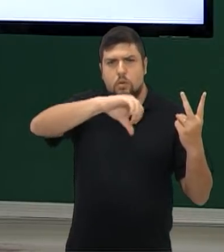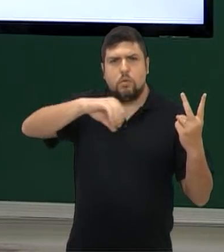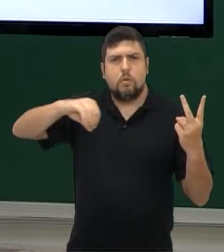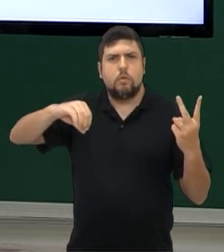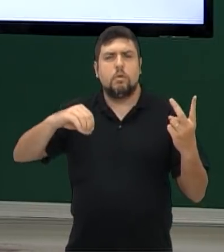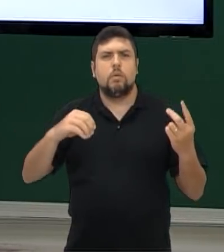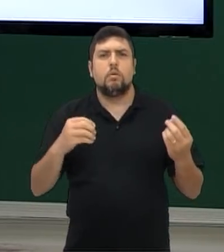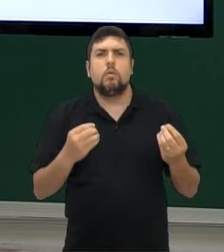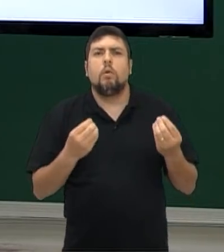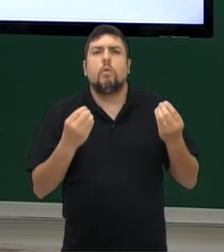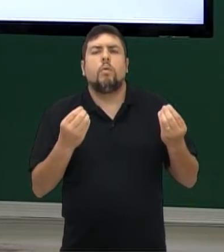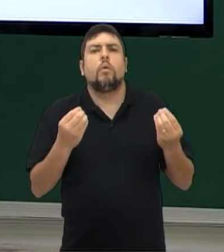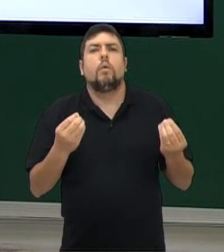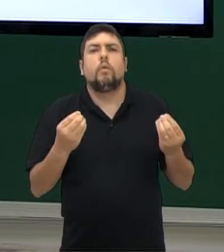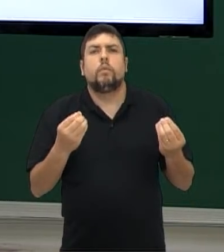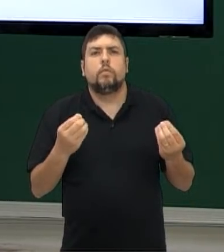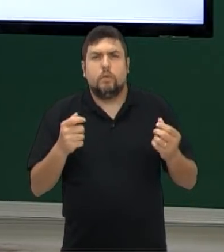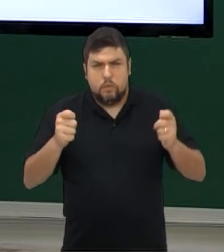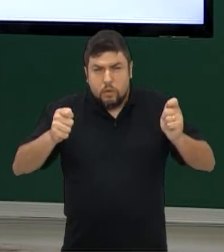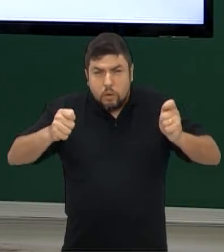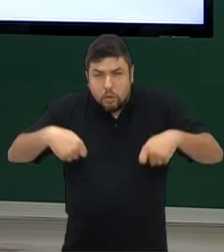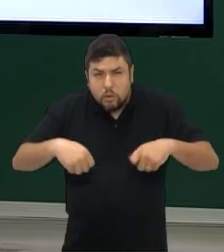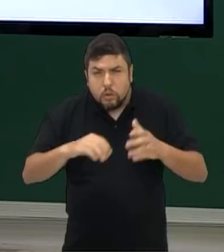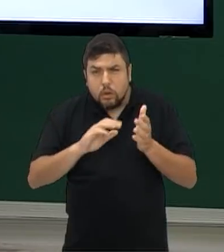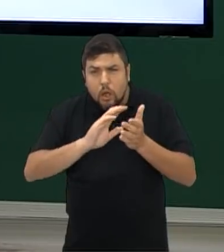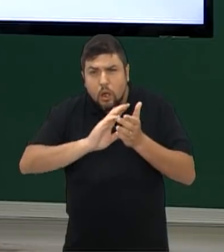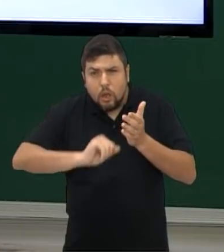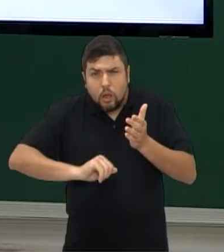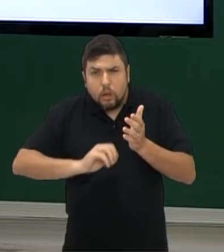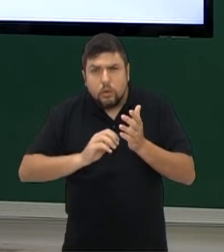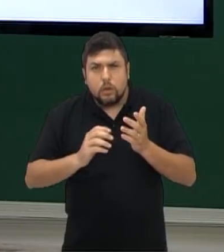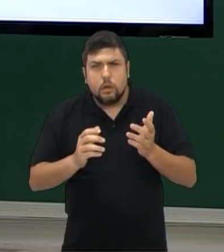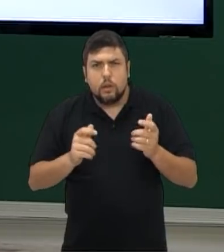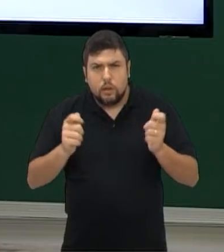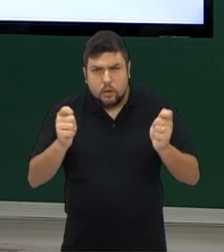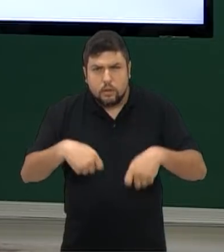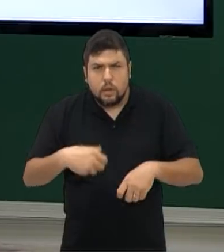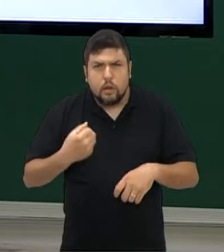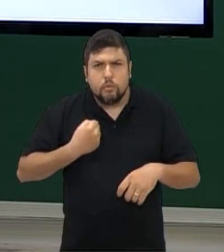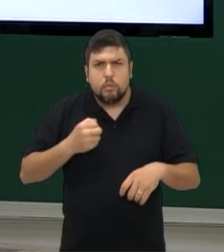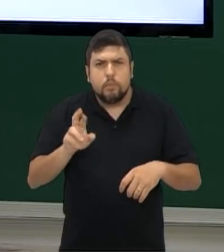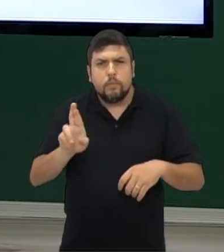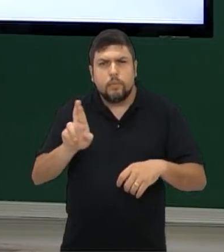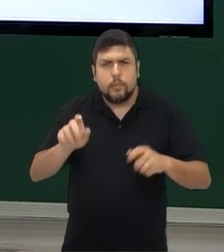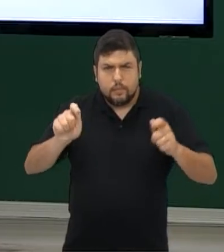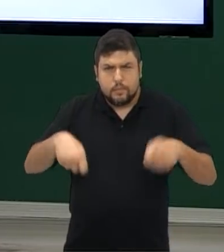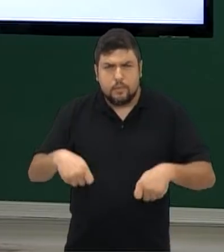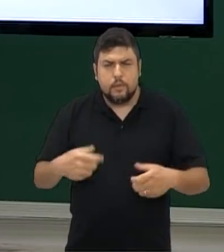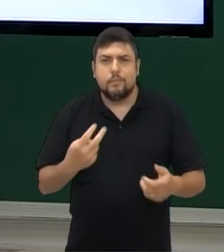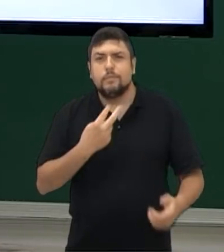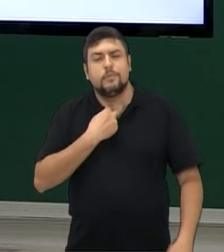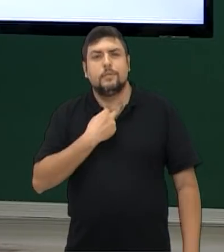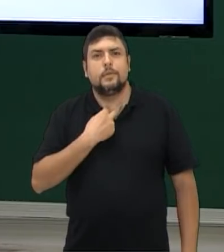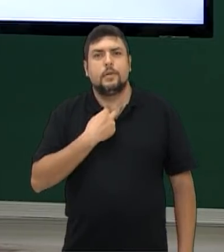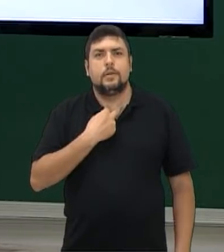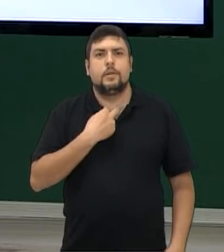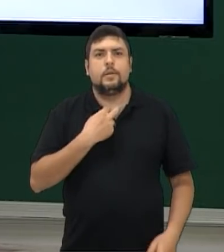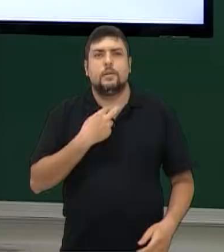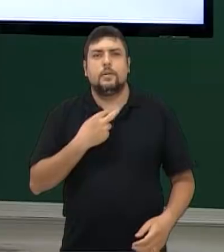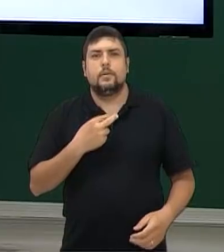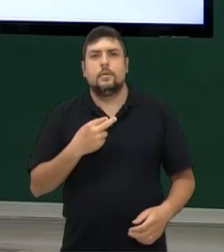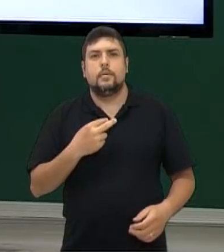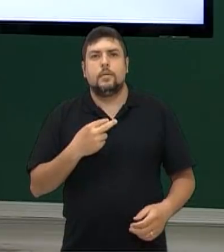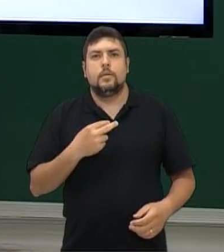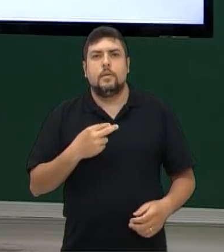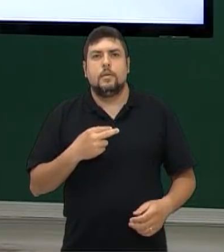900, no conjunto dos números inteiros a gente ia conseguir fazer? No conjunto dos números racionais a gente ia conseguir fazer? Não, porque eu não consigo tirar 900